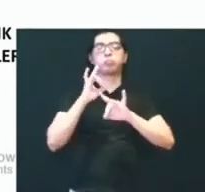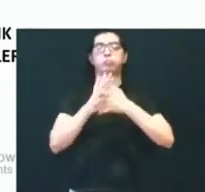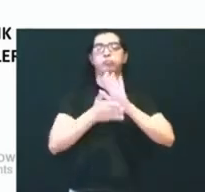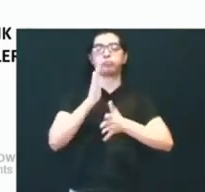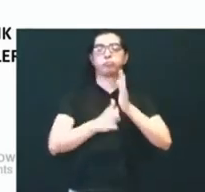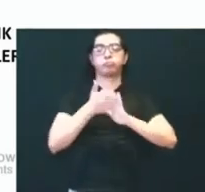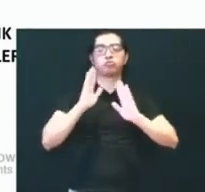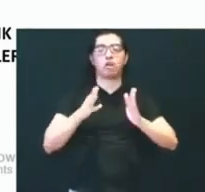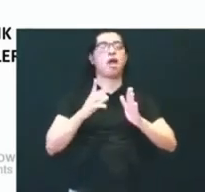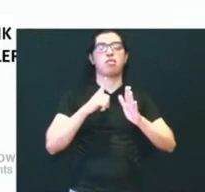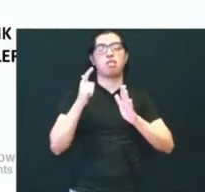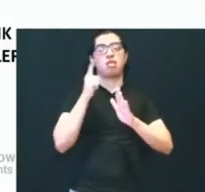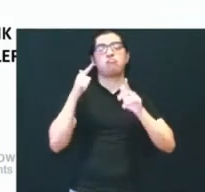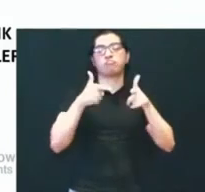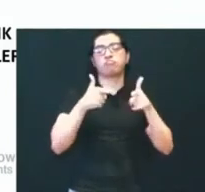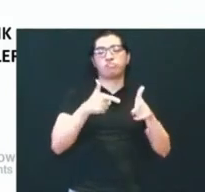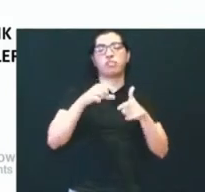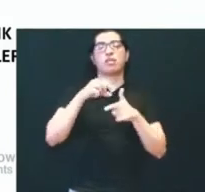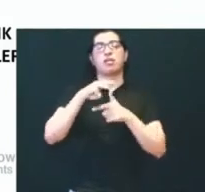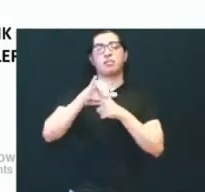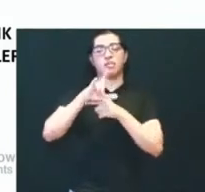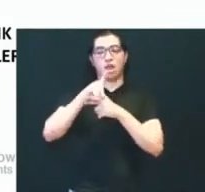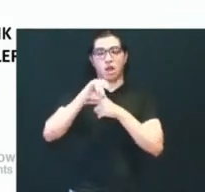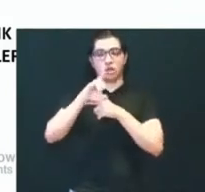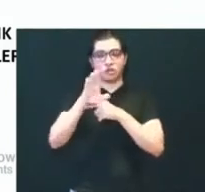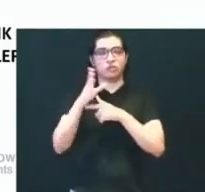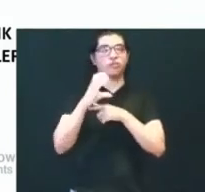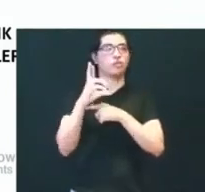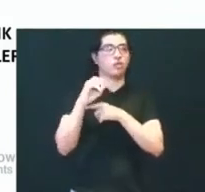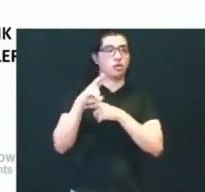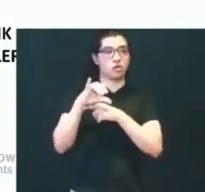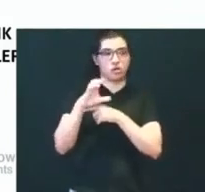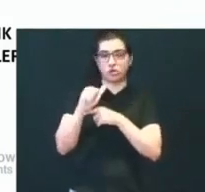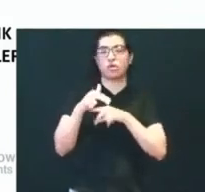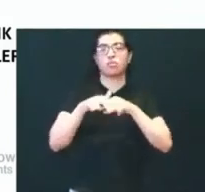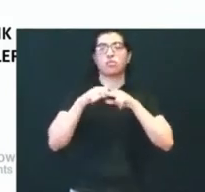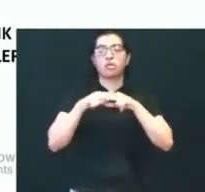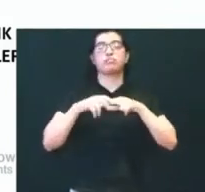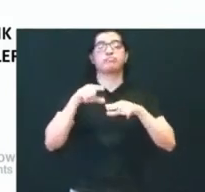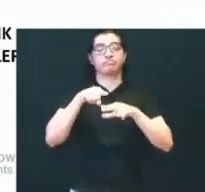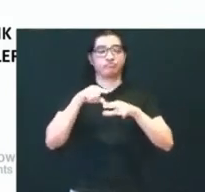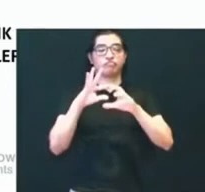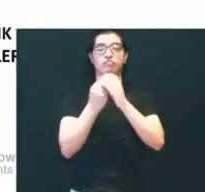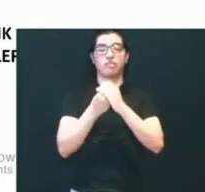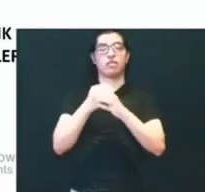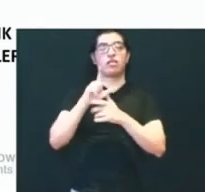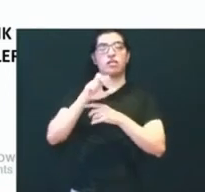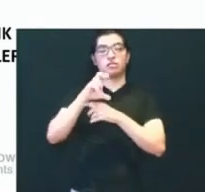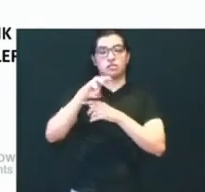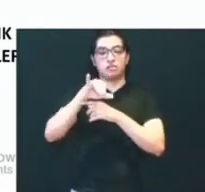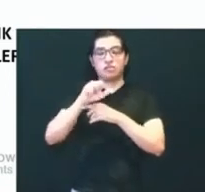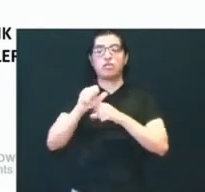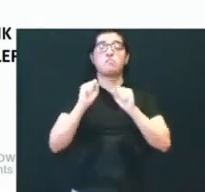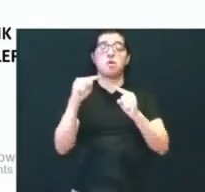leucemia mieloide crônica. Então, a gente percebe que a leucemia mieloide, ela pode ser